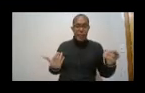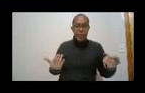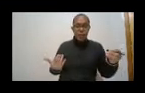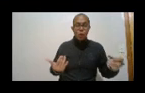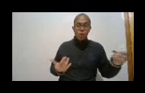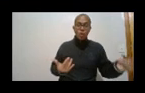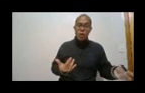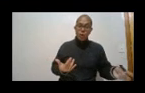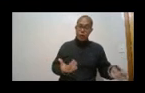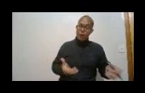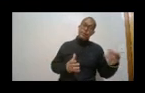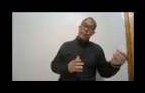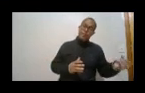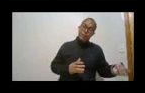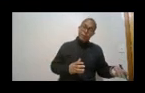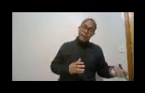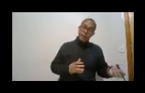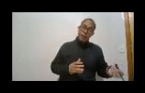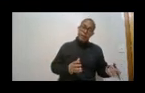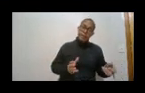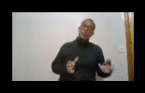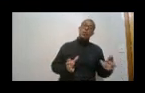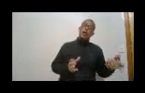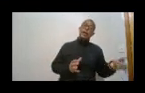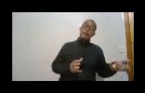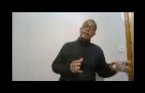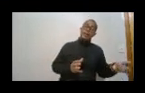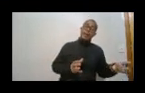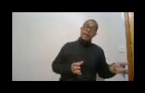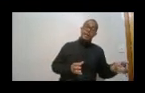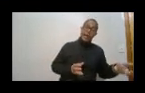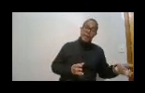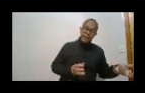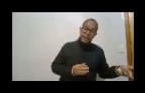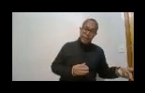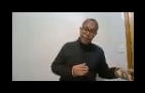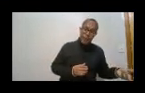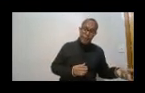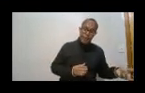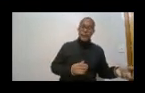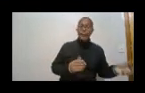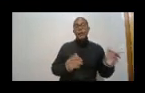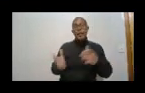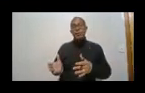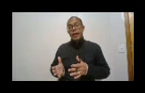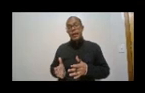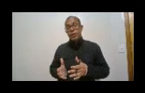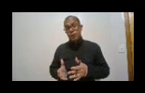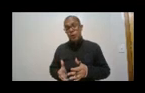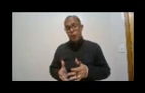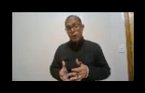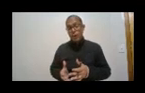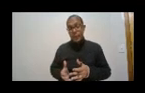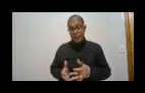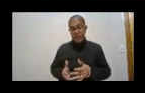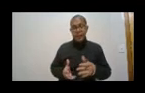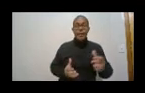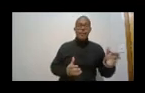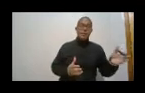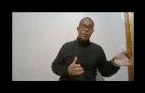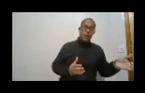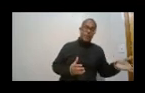produto hidrossolúvel. Como já pontuado anteriormente, droga entra, para entrar, entra lipo, não que a droga hidrossolúvel não